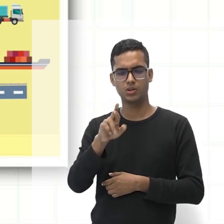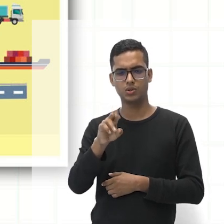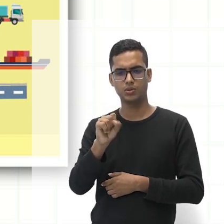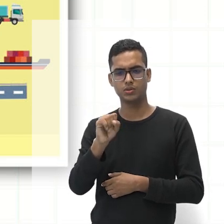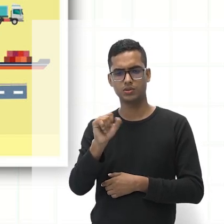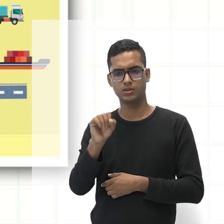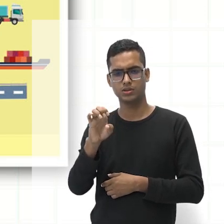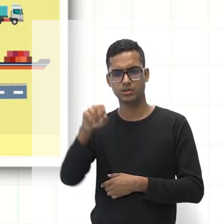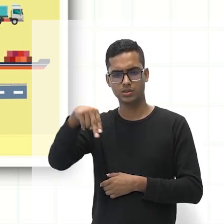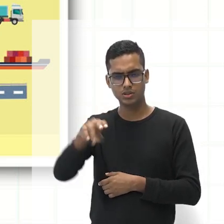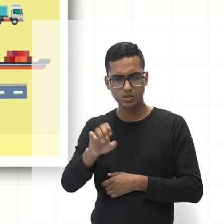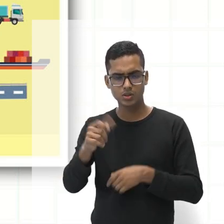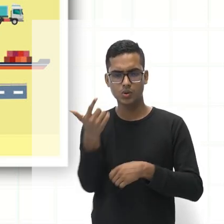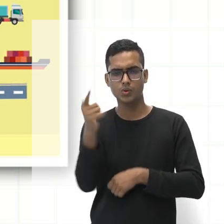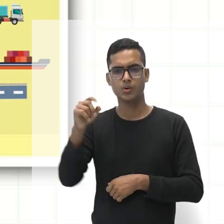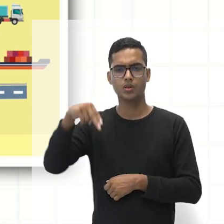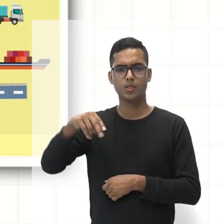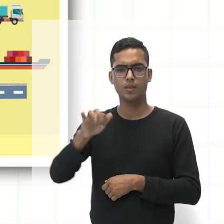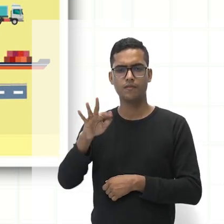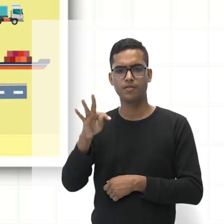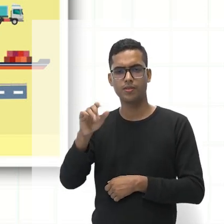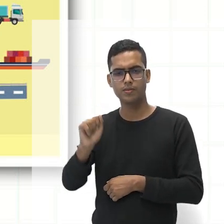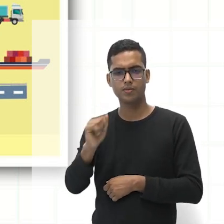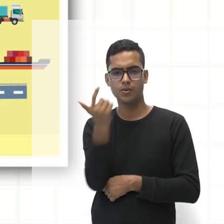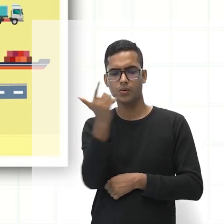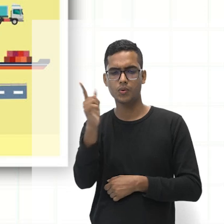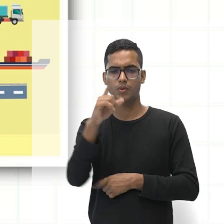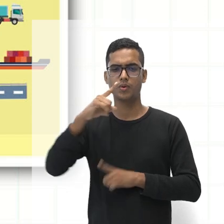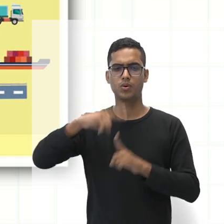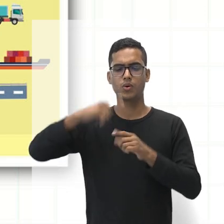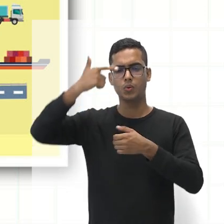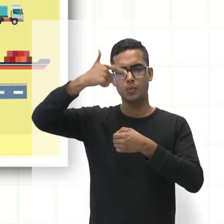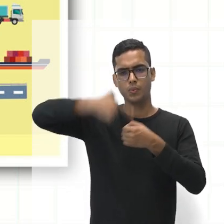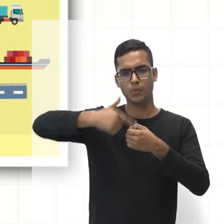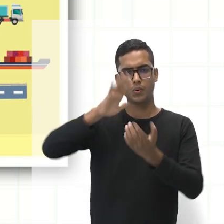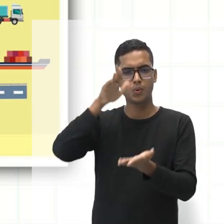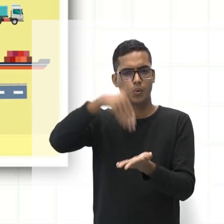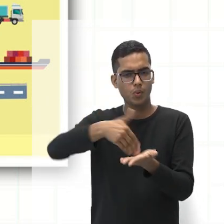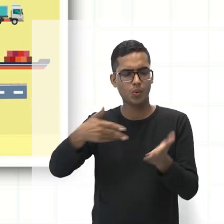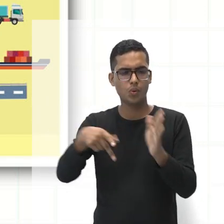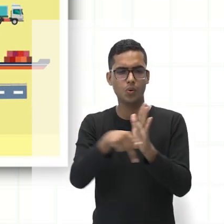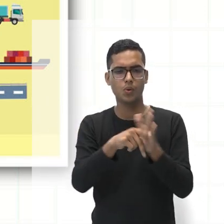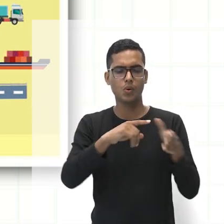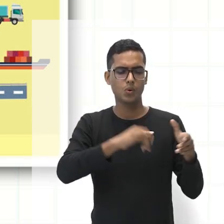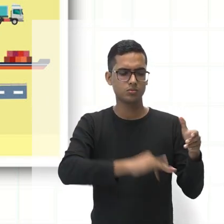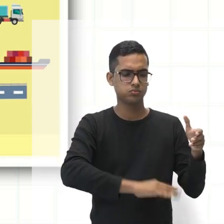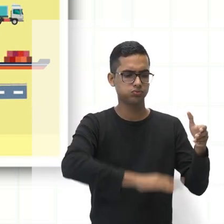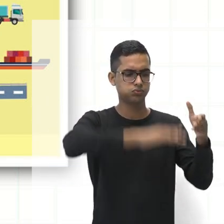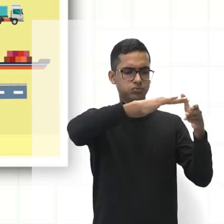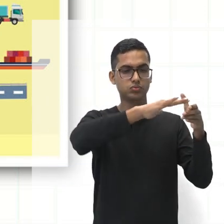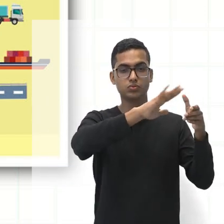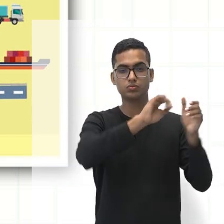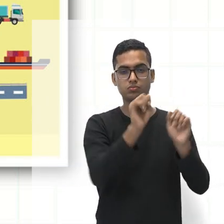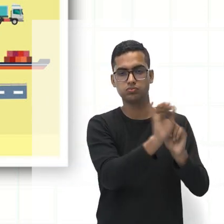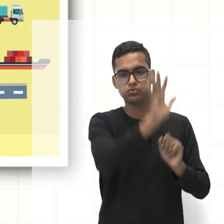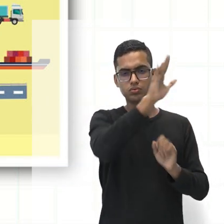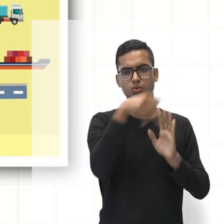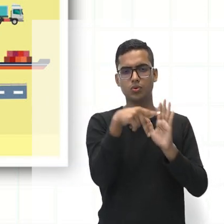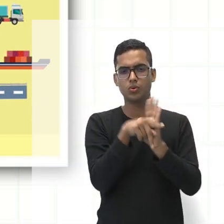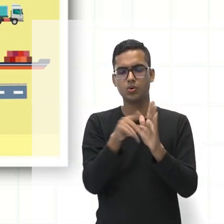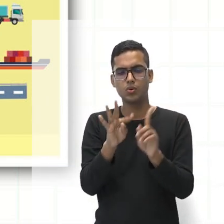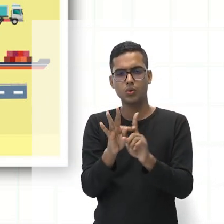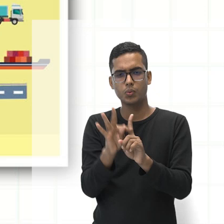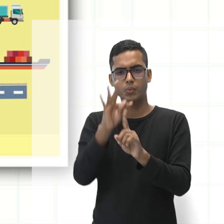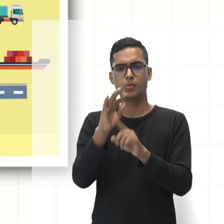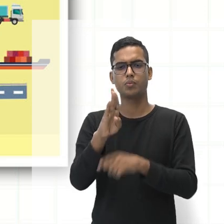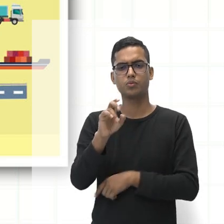a gasolina. E, por fim, nós vamos ter o quê? O nosso gás butano,